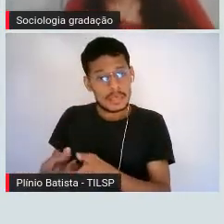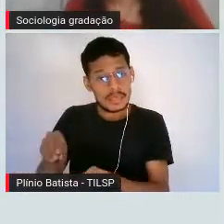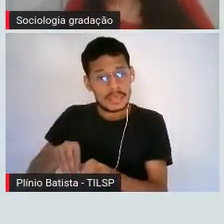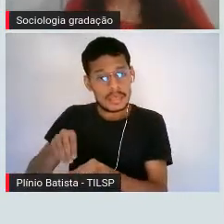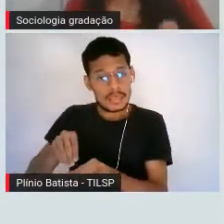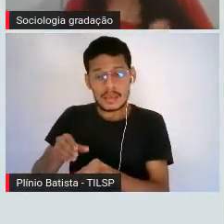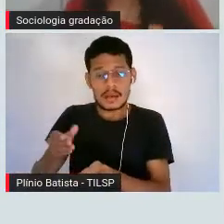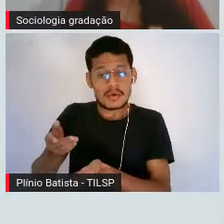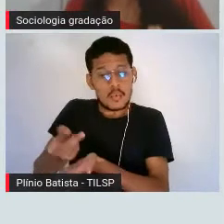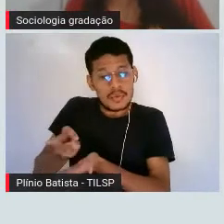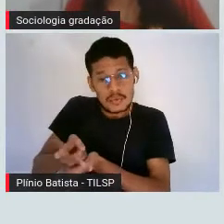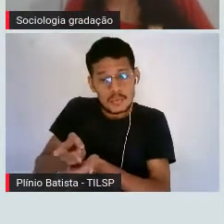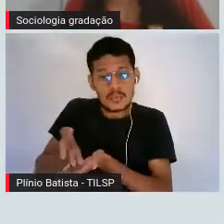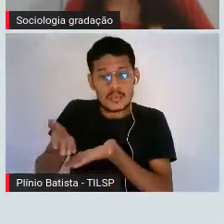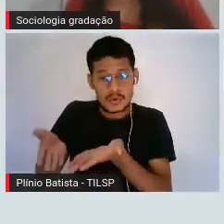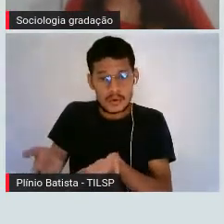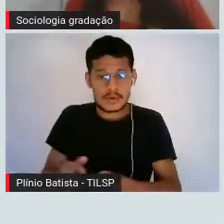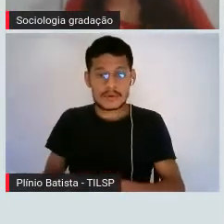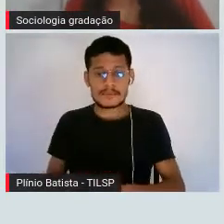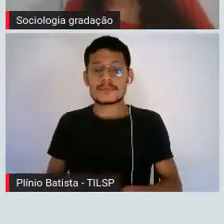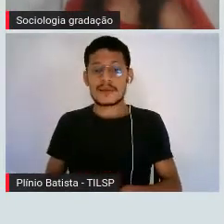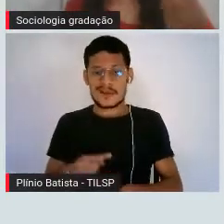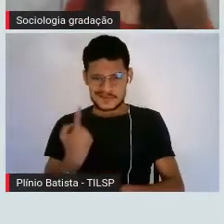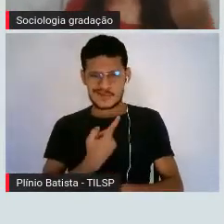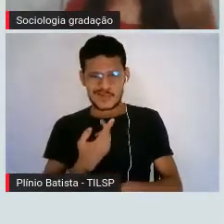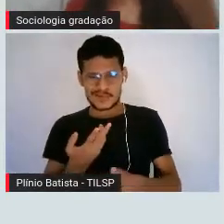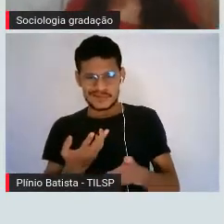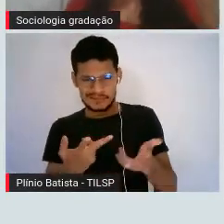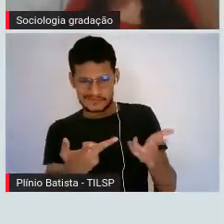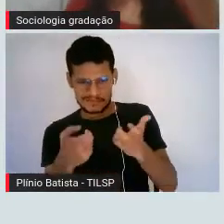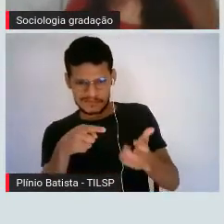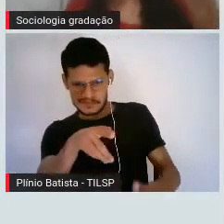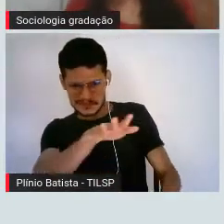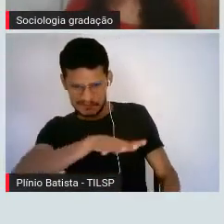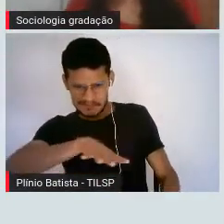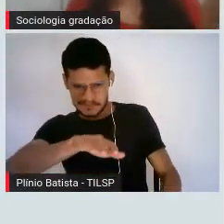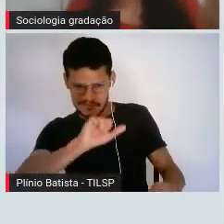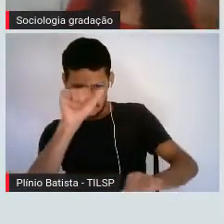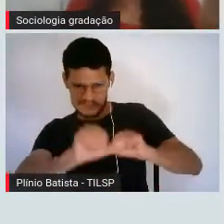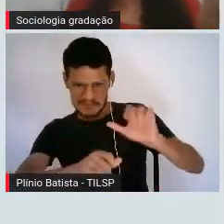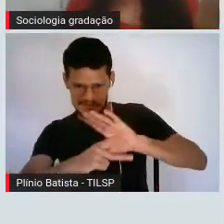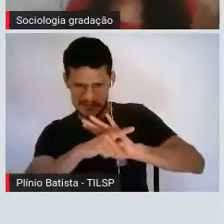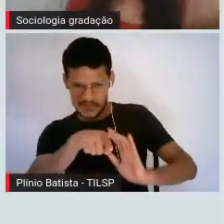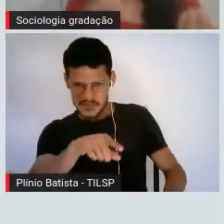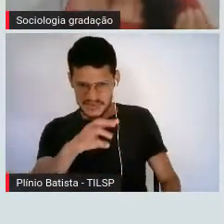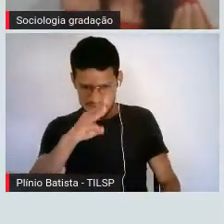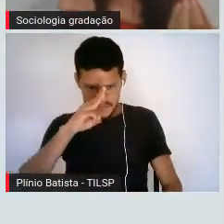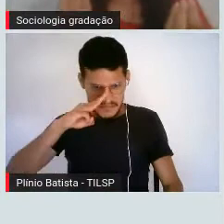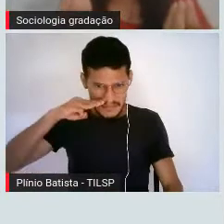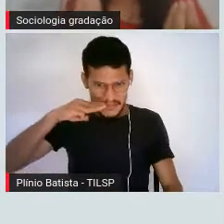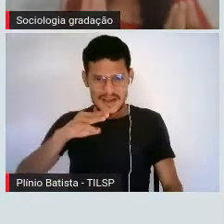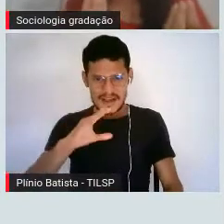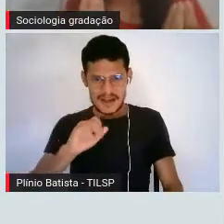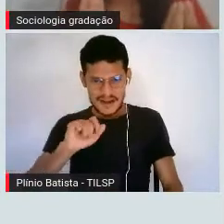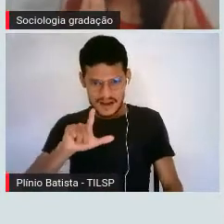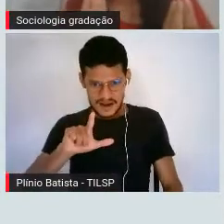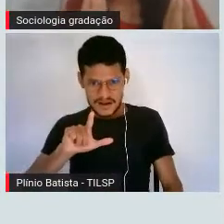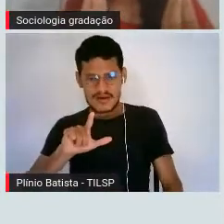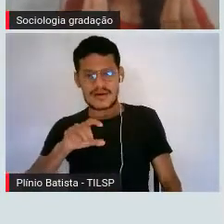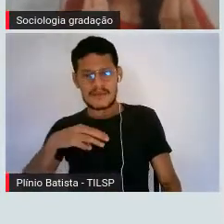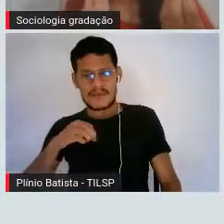Essa reflexão a gente vê com Marx. Sempre vai ter uma classe dominante e uma classe